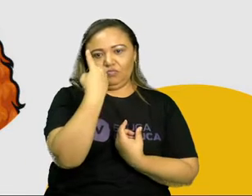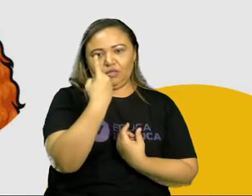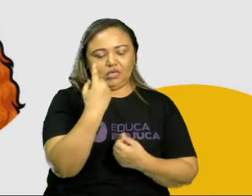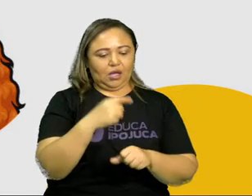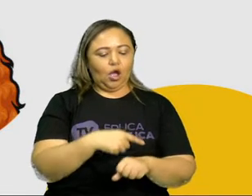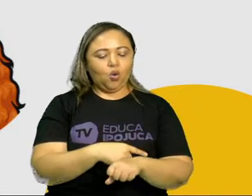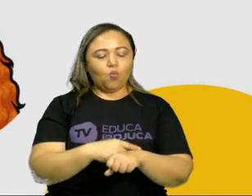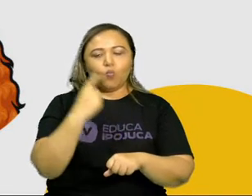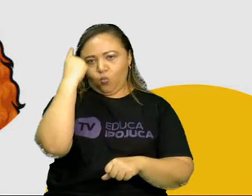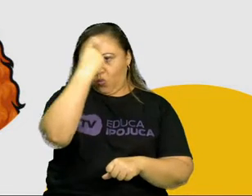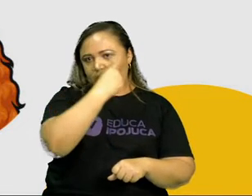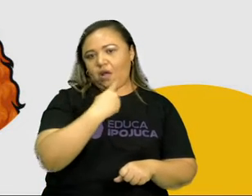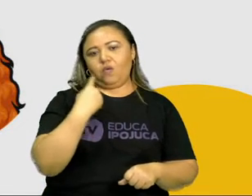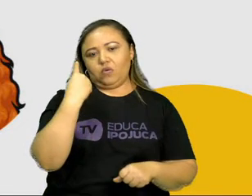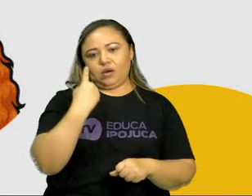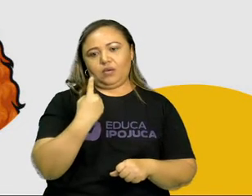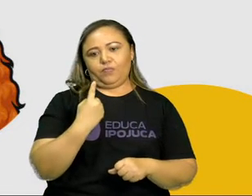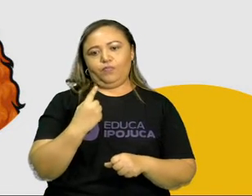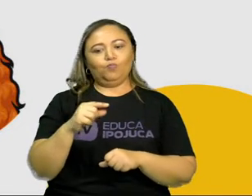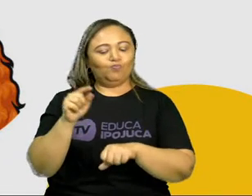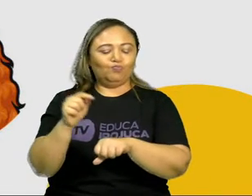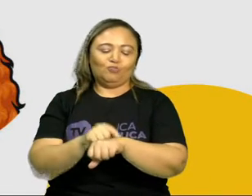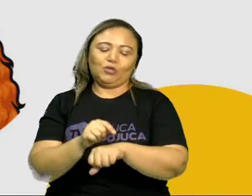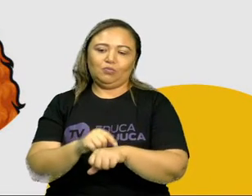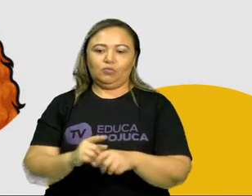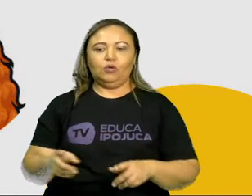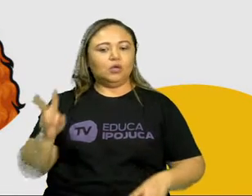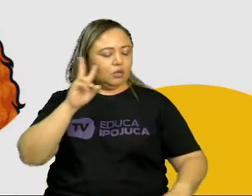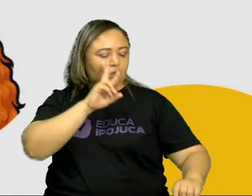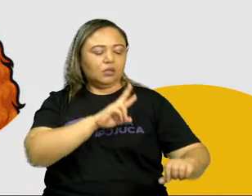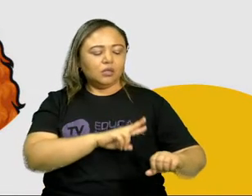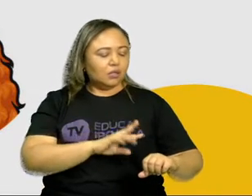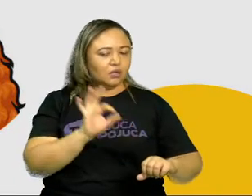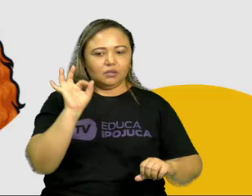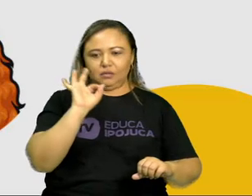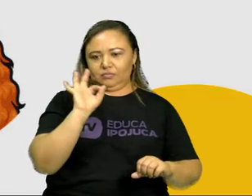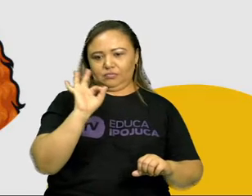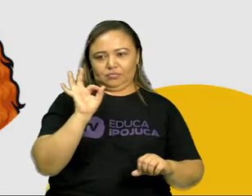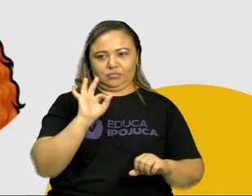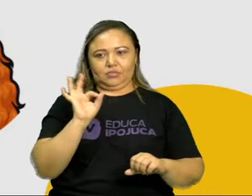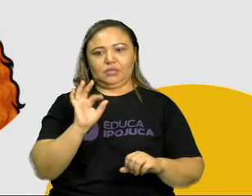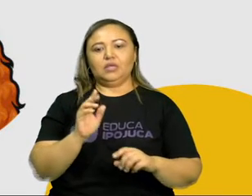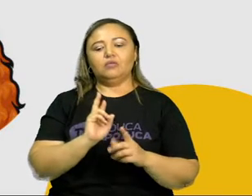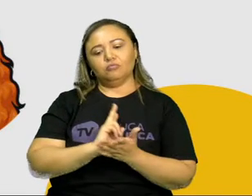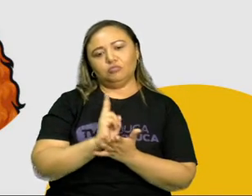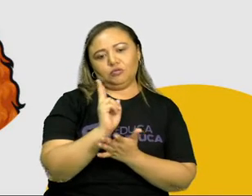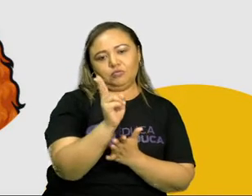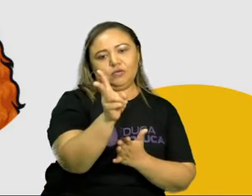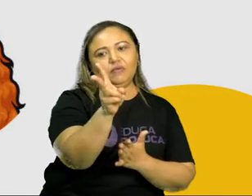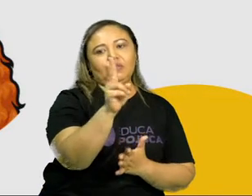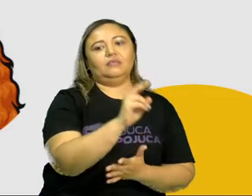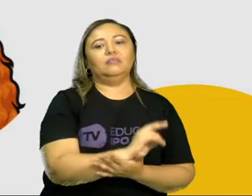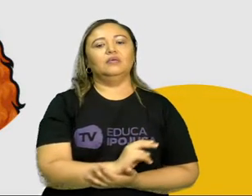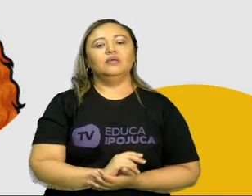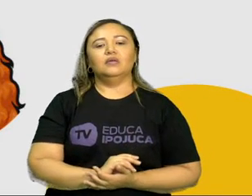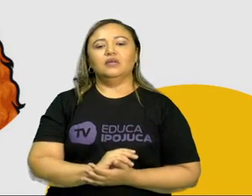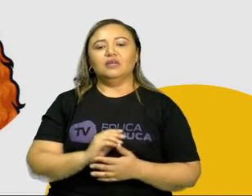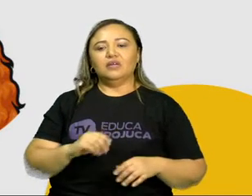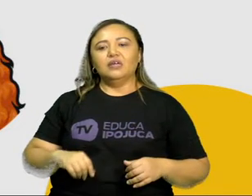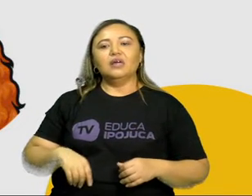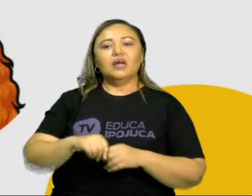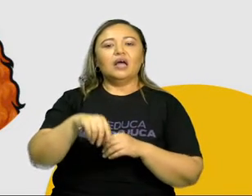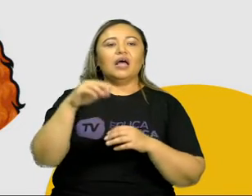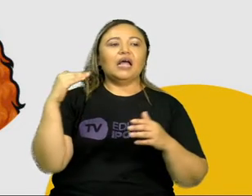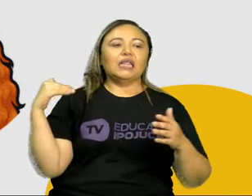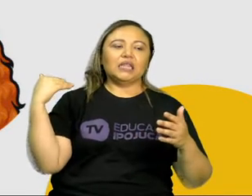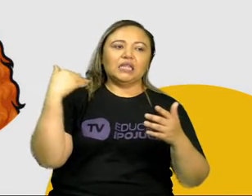uma oportunidade? Eu nem olhava o relógio. Seguia sempre em frente. Iria jogando pelo caminho